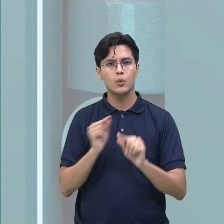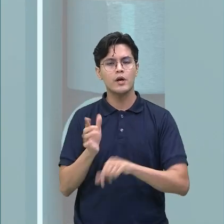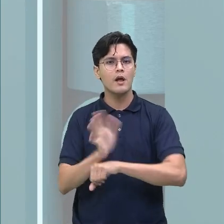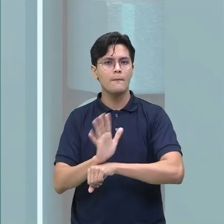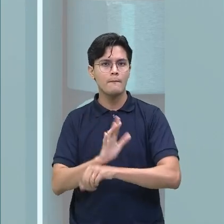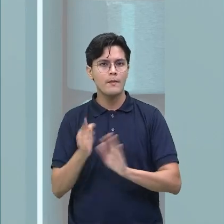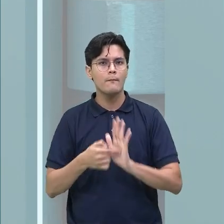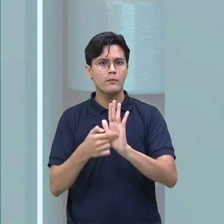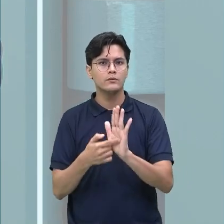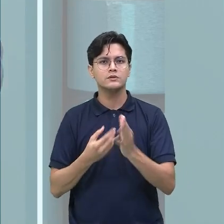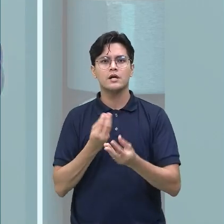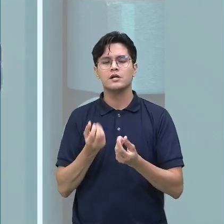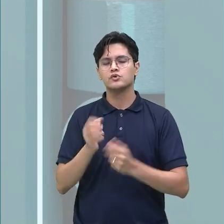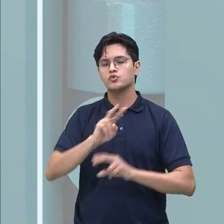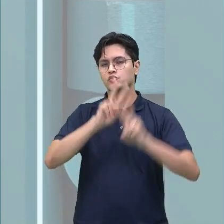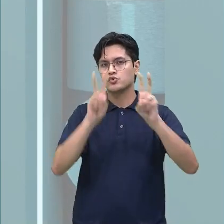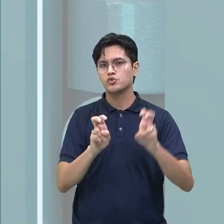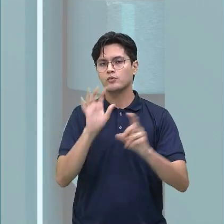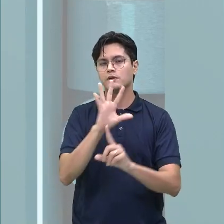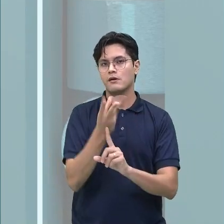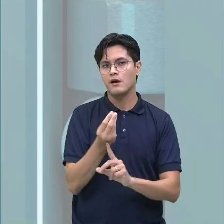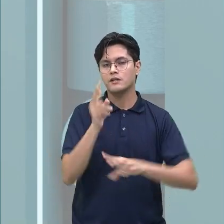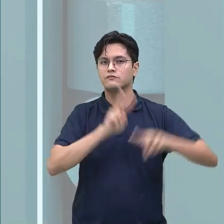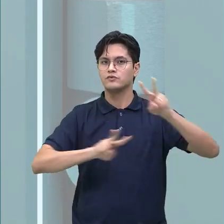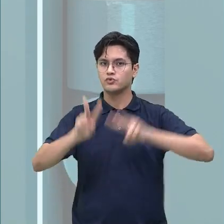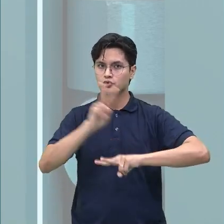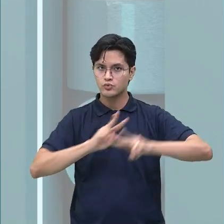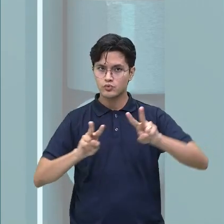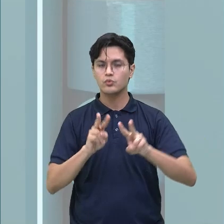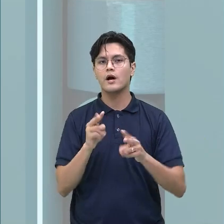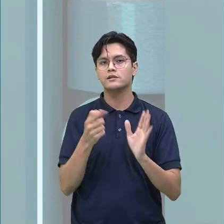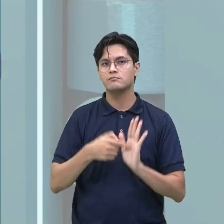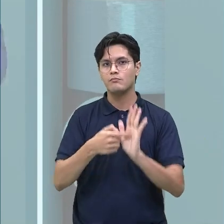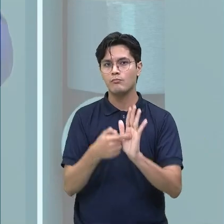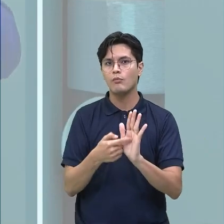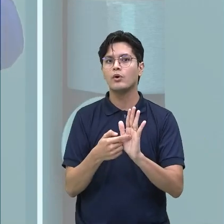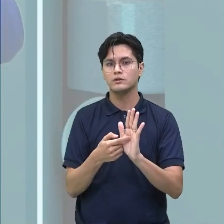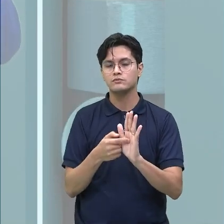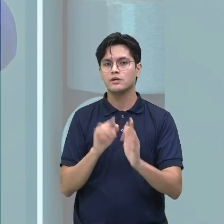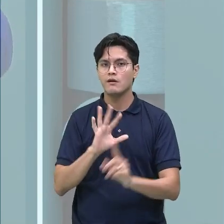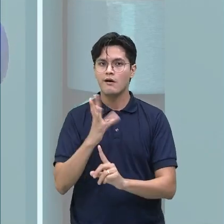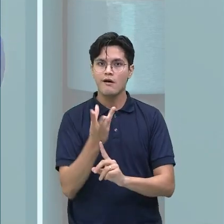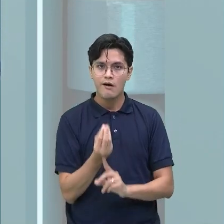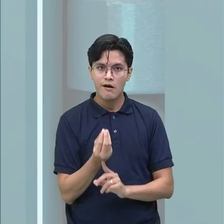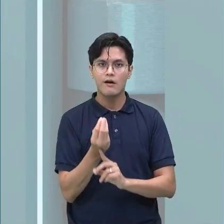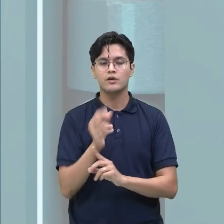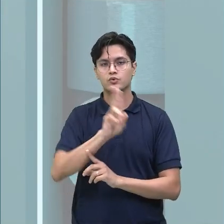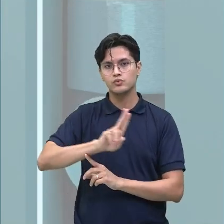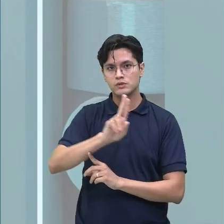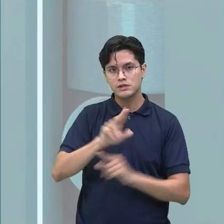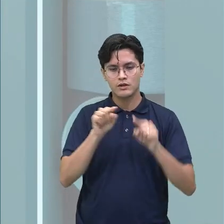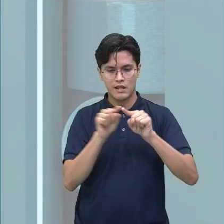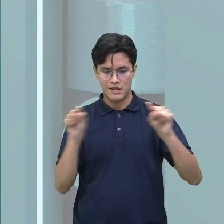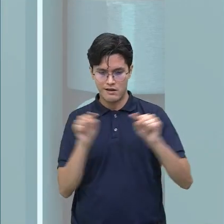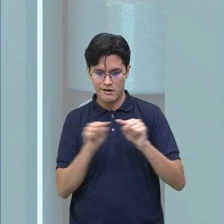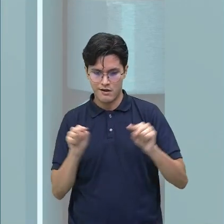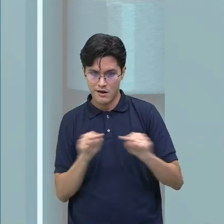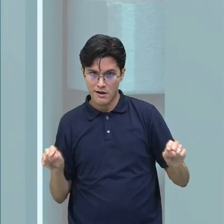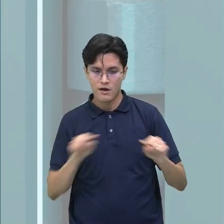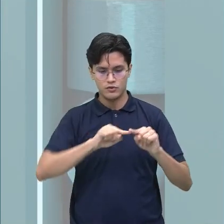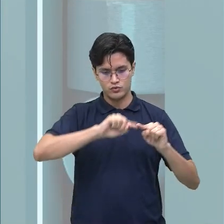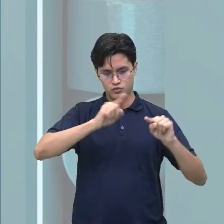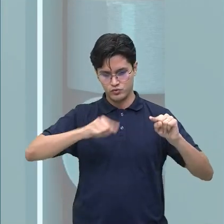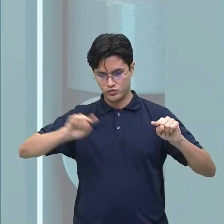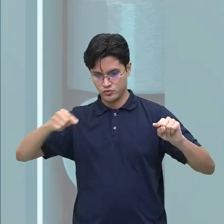de arte dentro da linha curva, a linha poligonal, né? E várias formas geométricas,